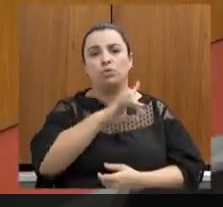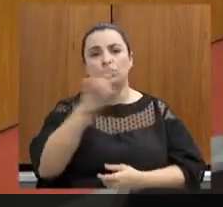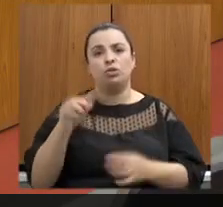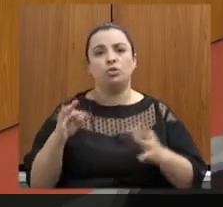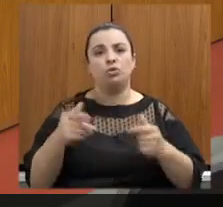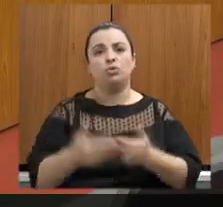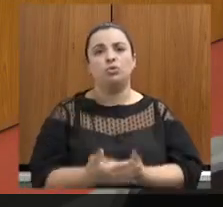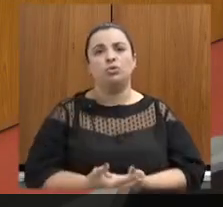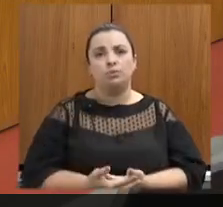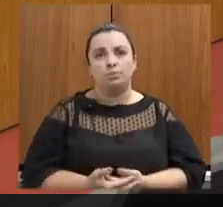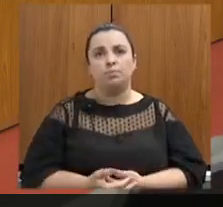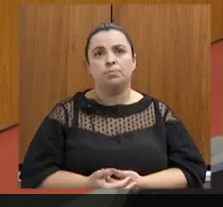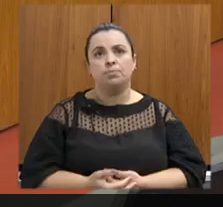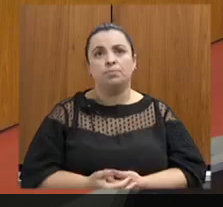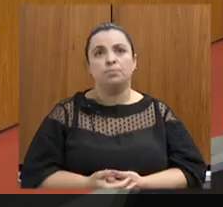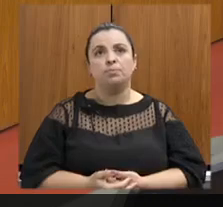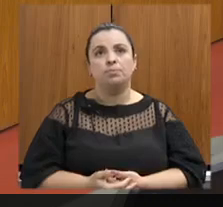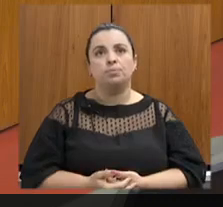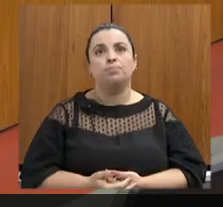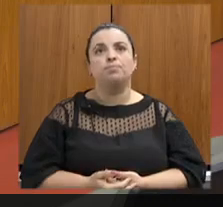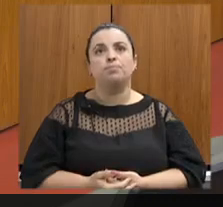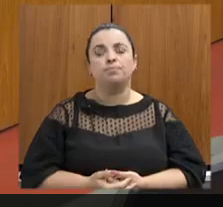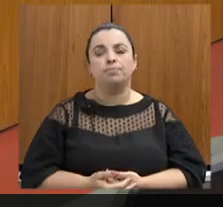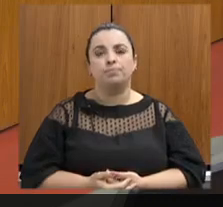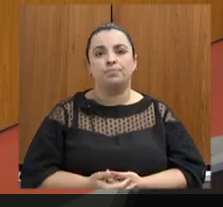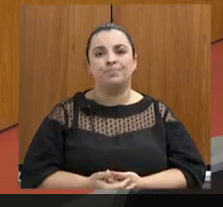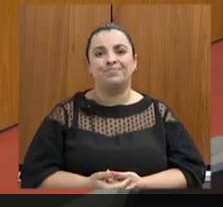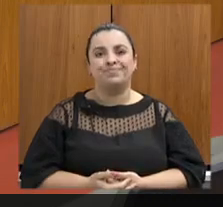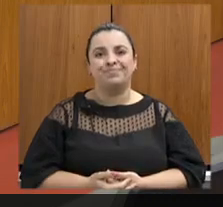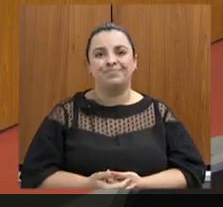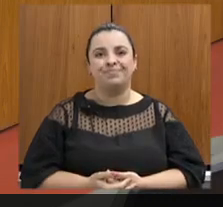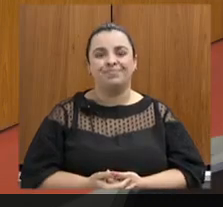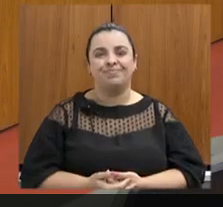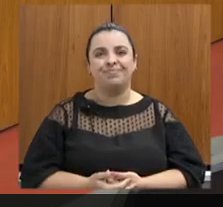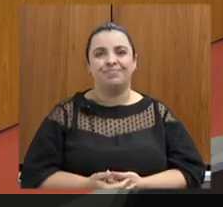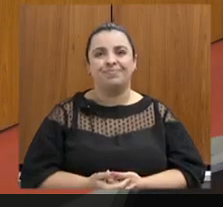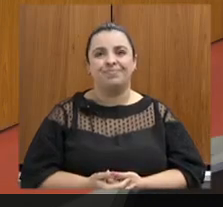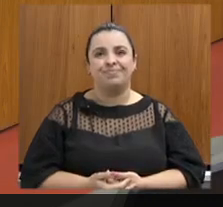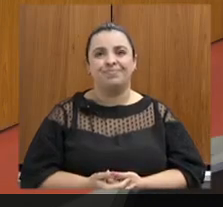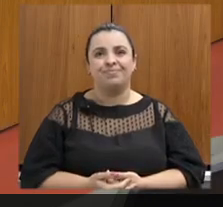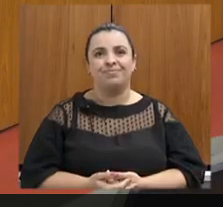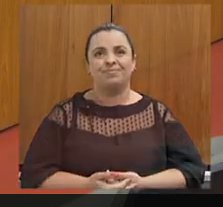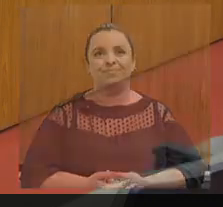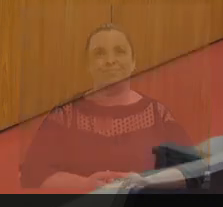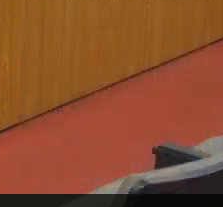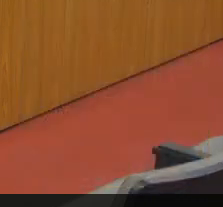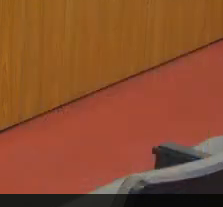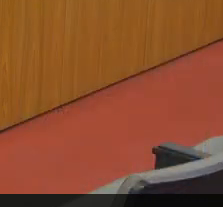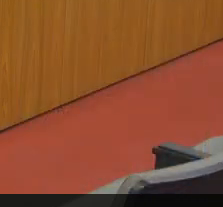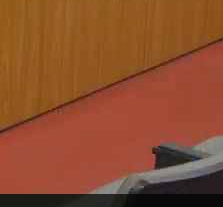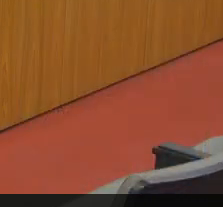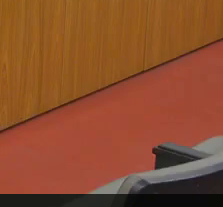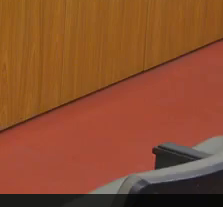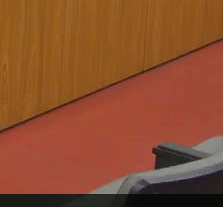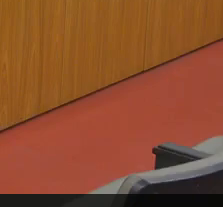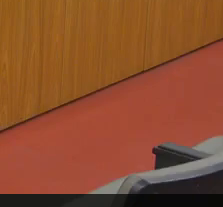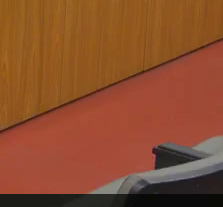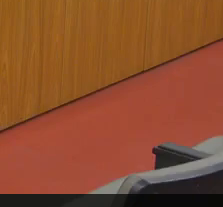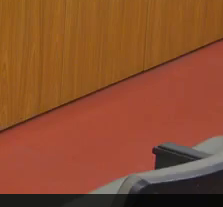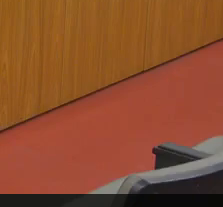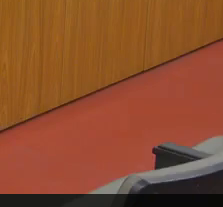a presidência e a presidência e a presidência